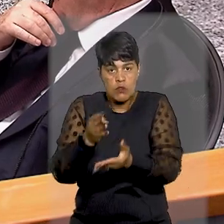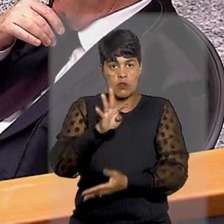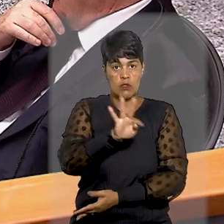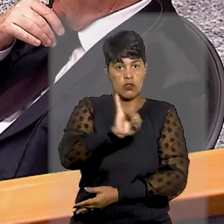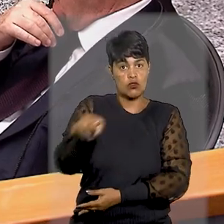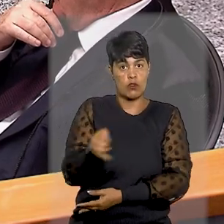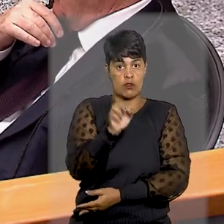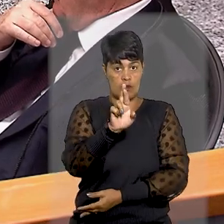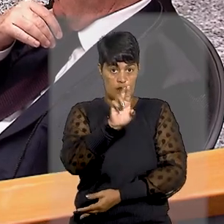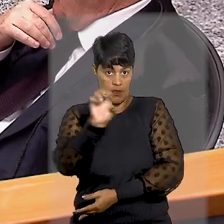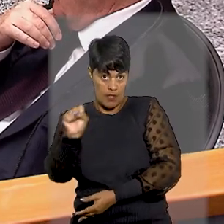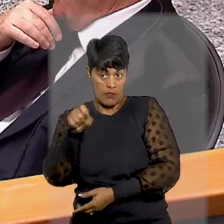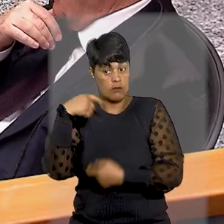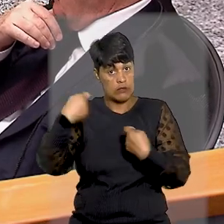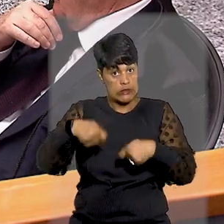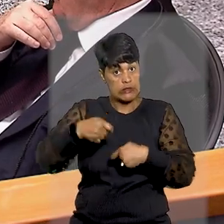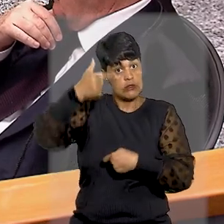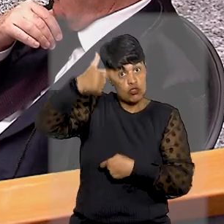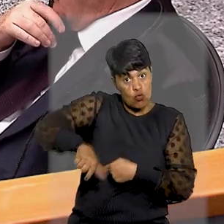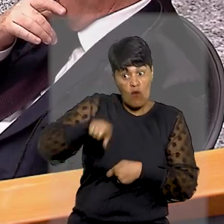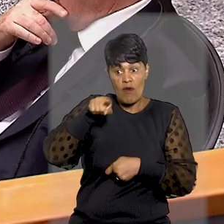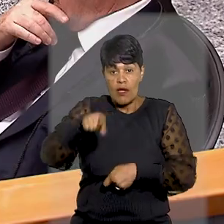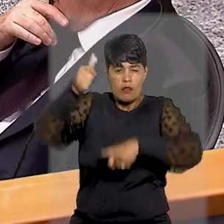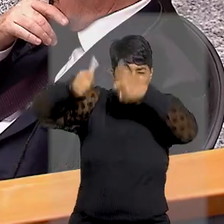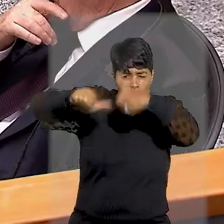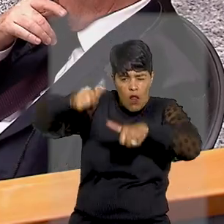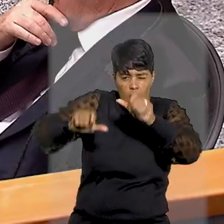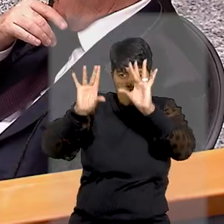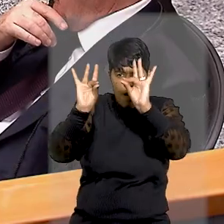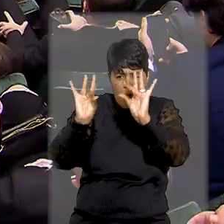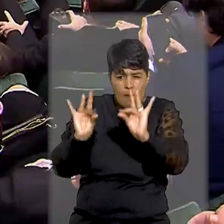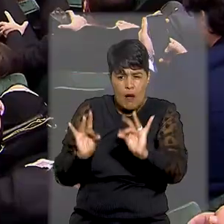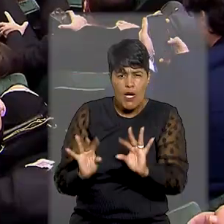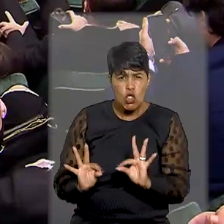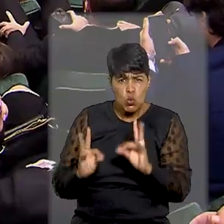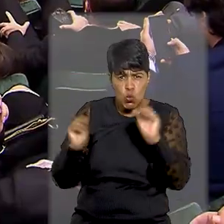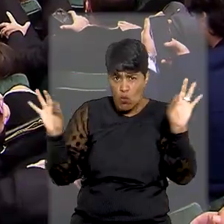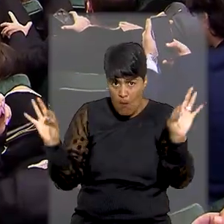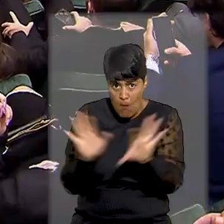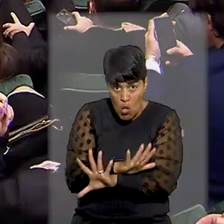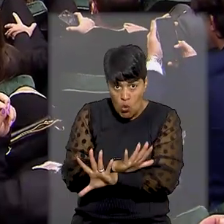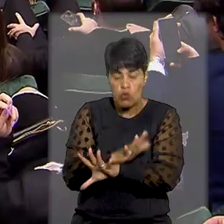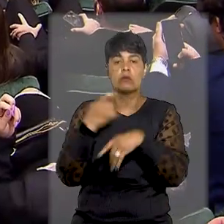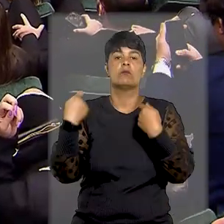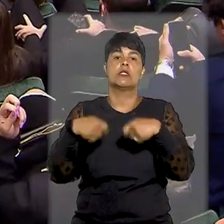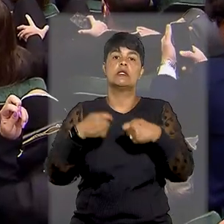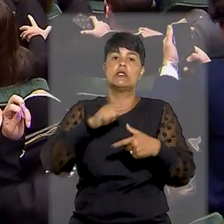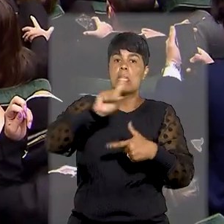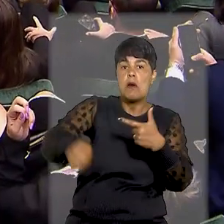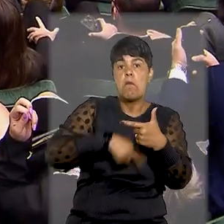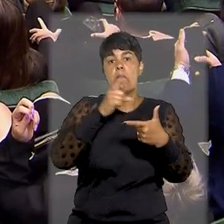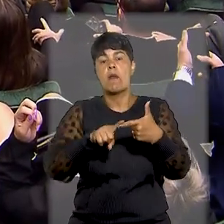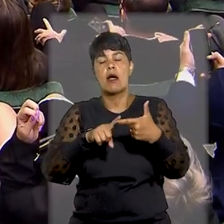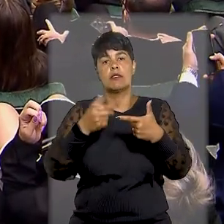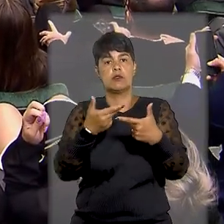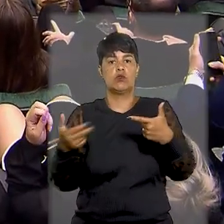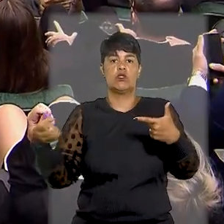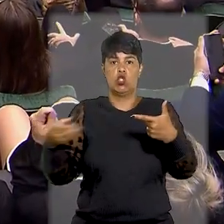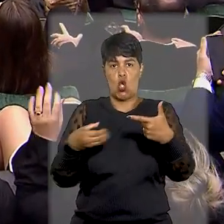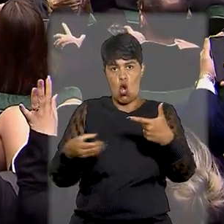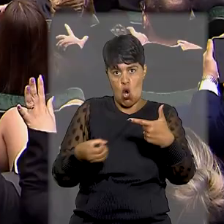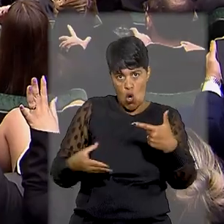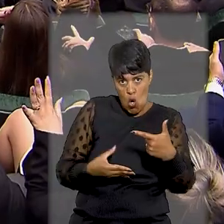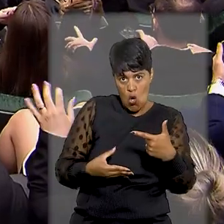de Justiça do Rio Grande do Sul para que afastadas as nulidades a corte analise as outras questões levantadas nas apelações